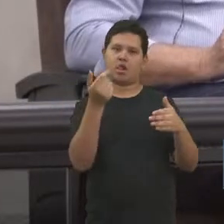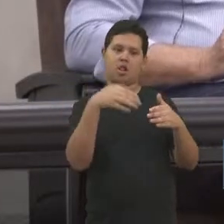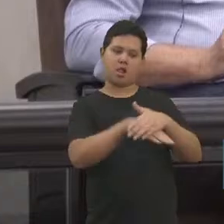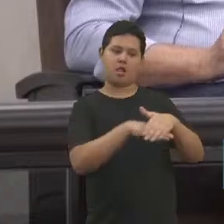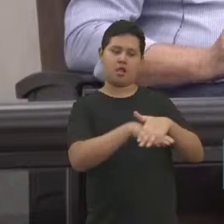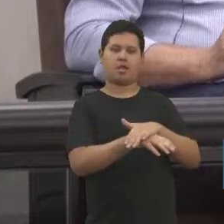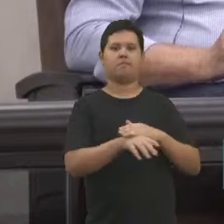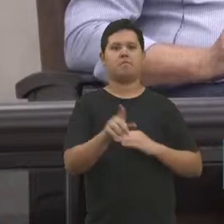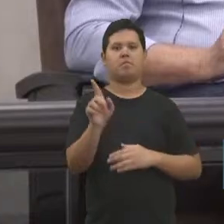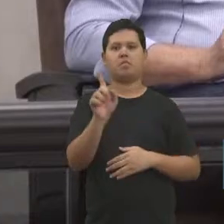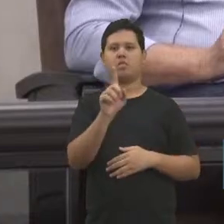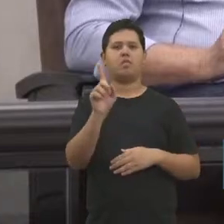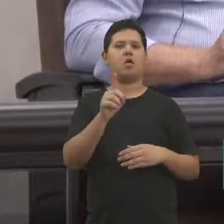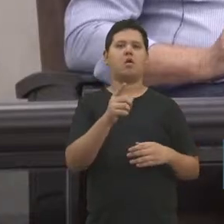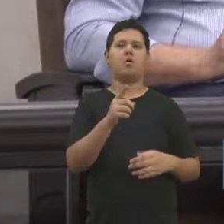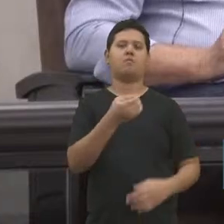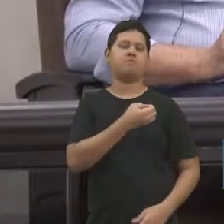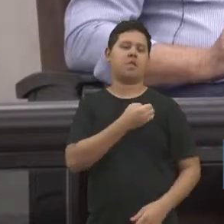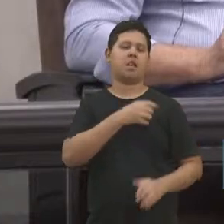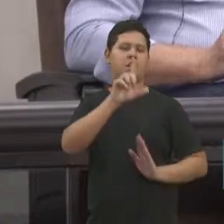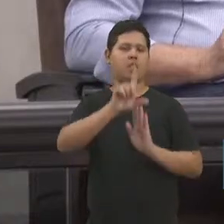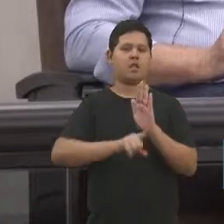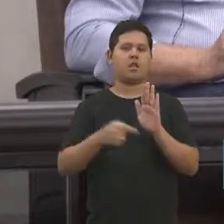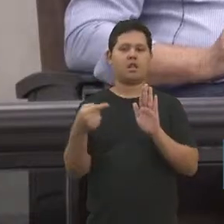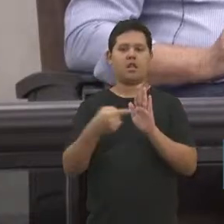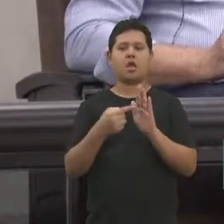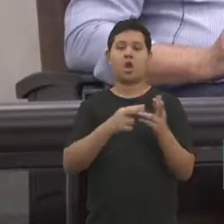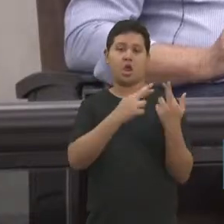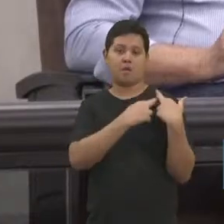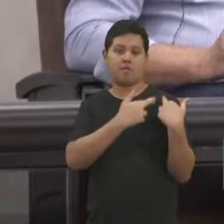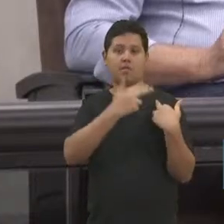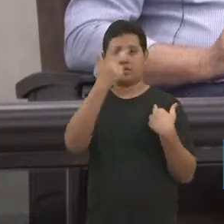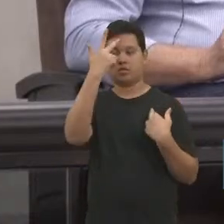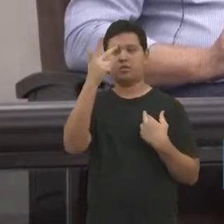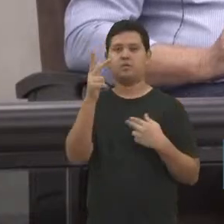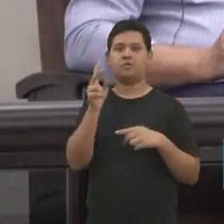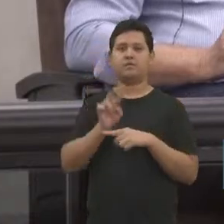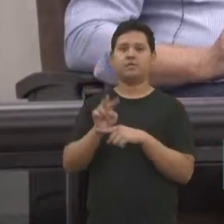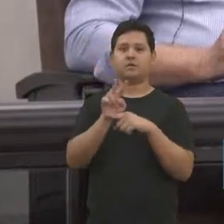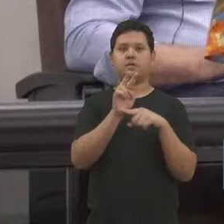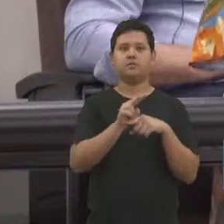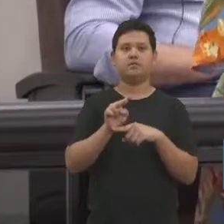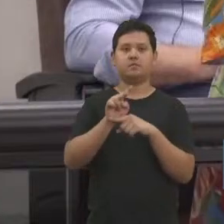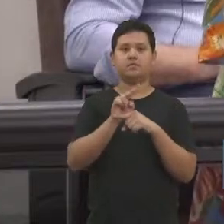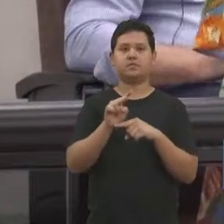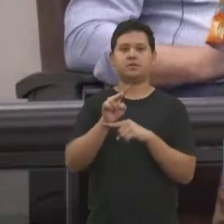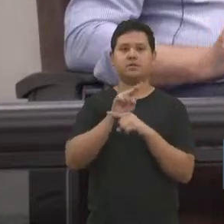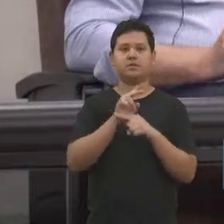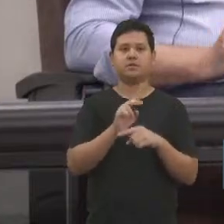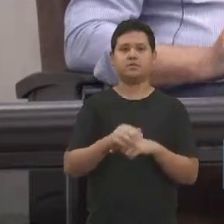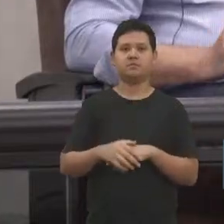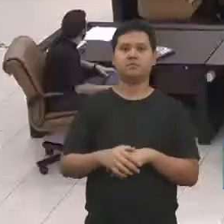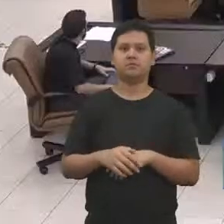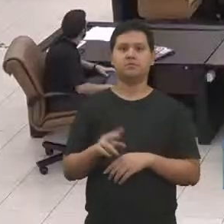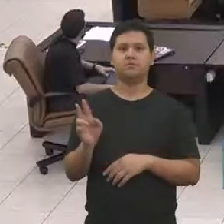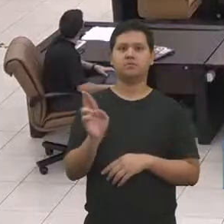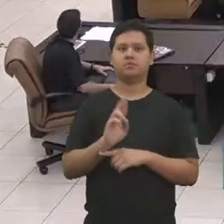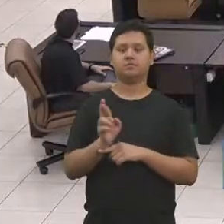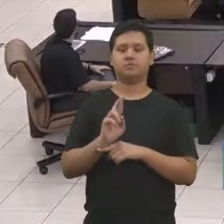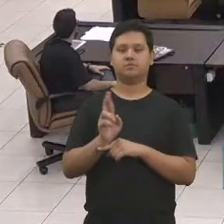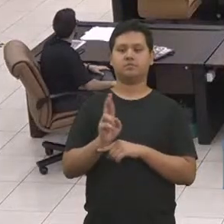não descumpre o artigo 42 da Lei da Responsabilidade Fiscal? Só